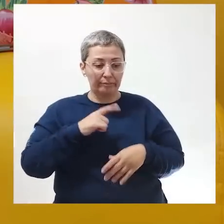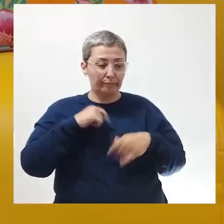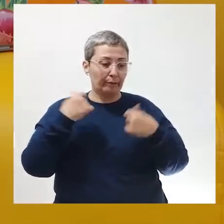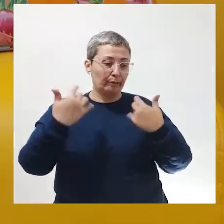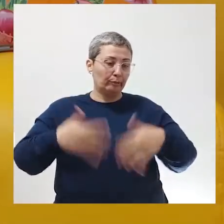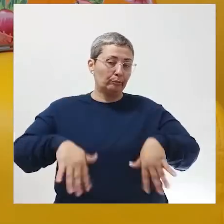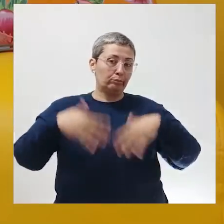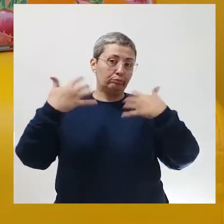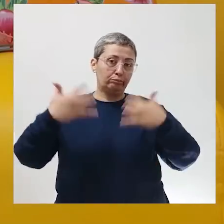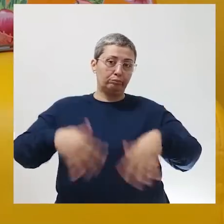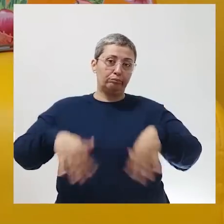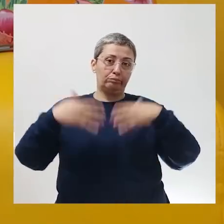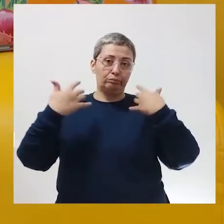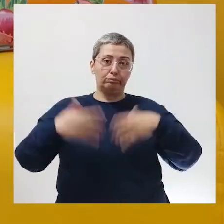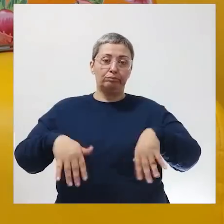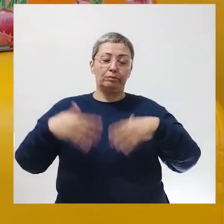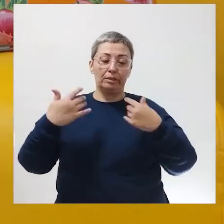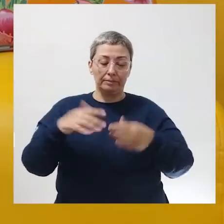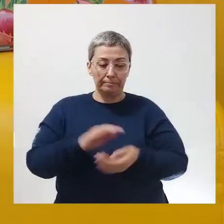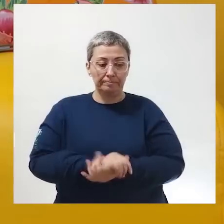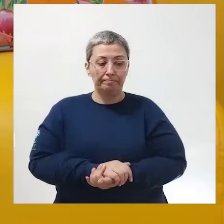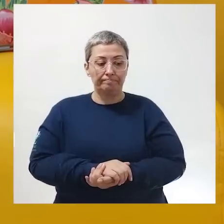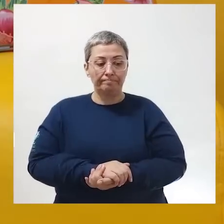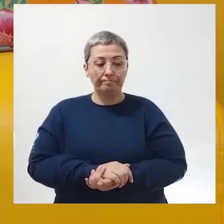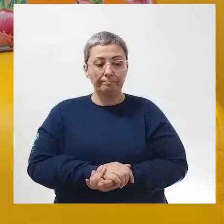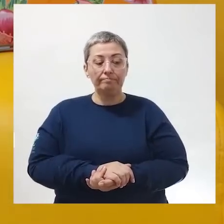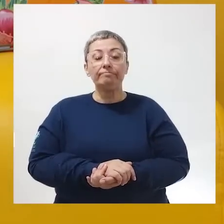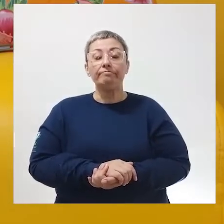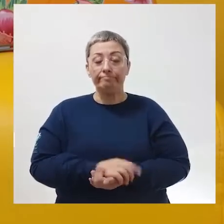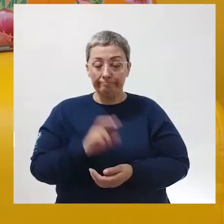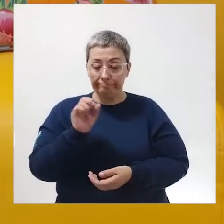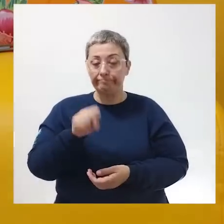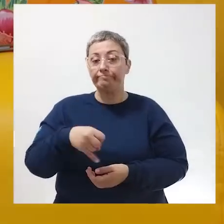Esses têm aos montes.